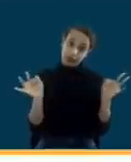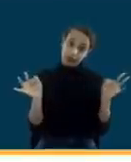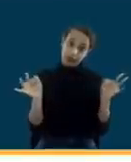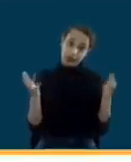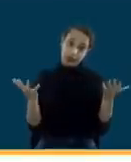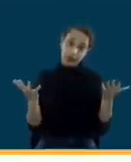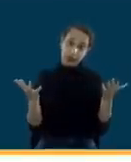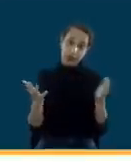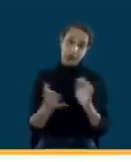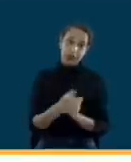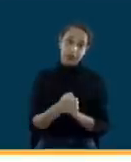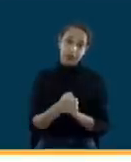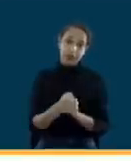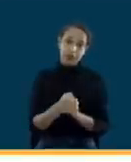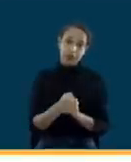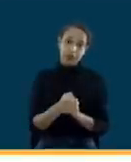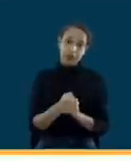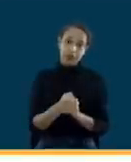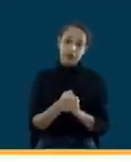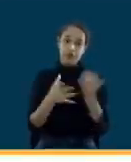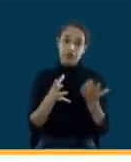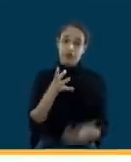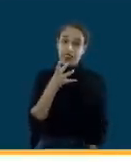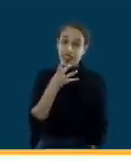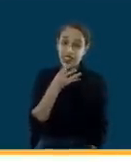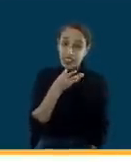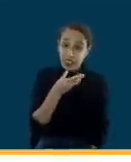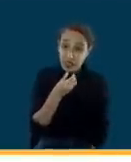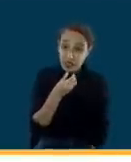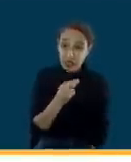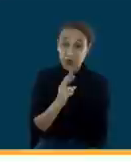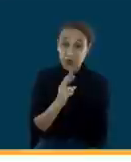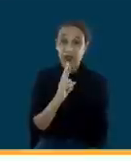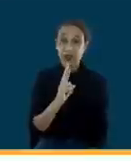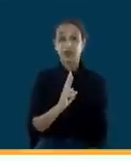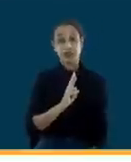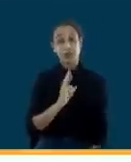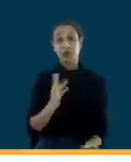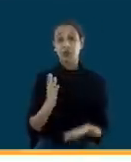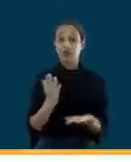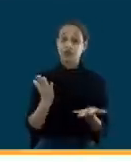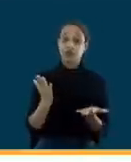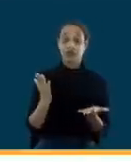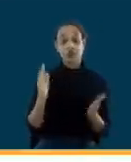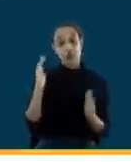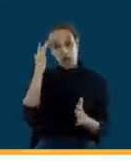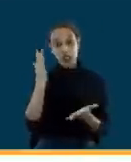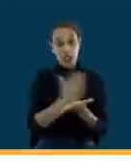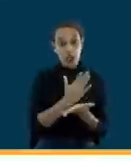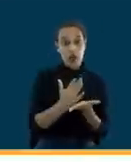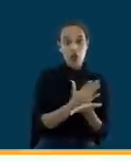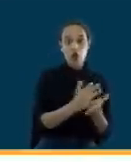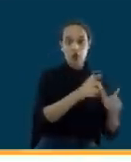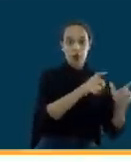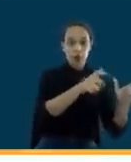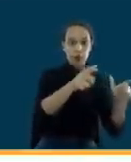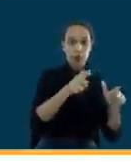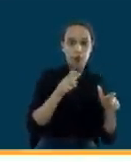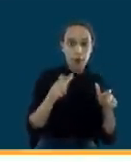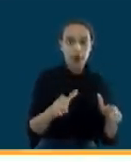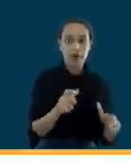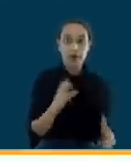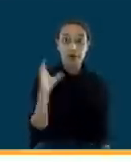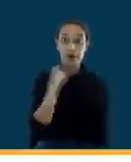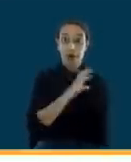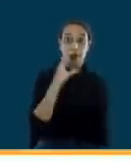Foi mais lenta a resposta. Eu diria que em alguns lugares, rapidamente, se procurou uma